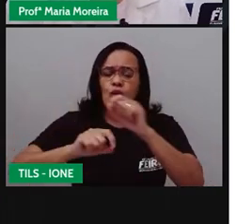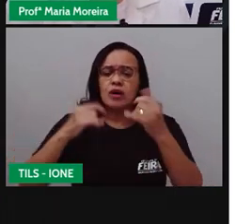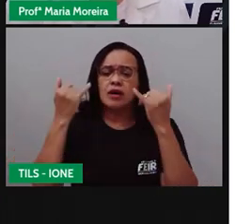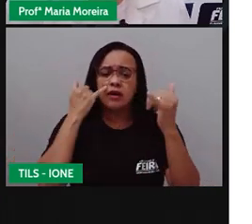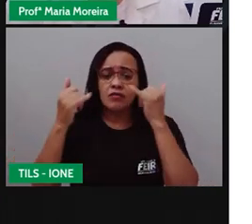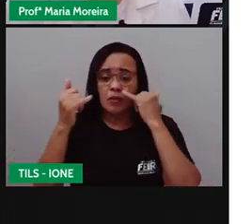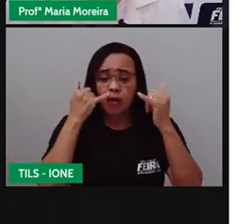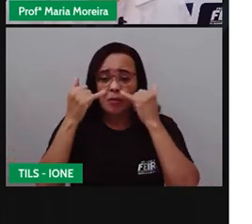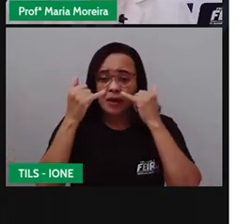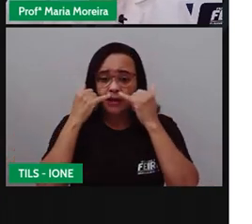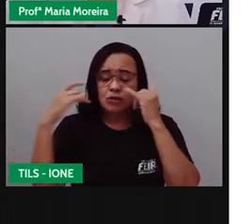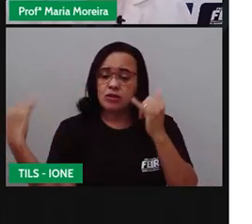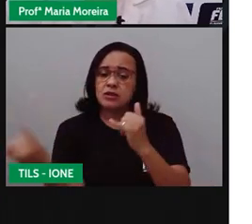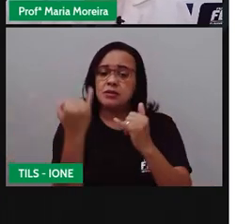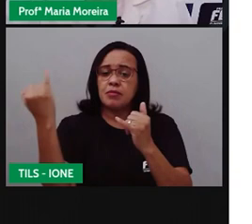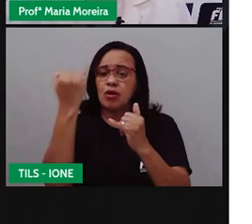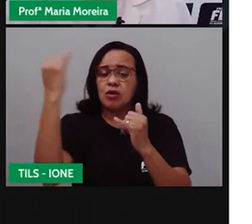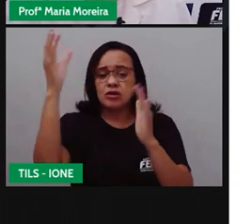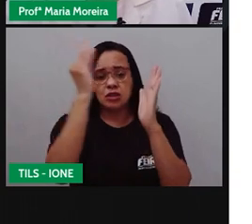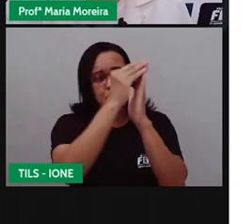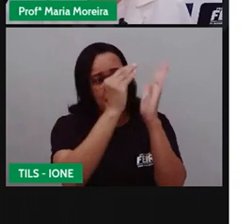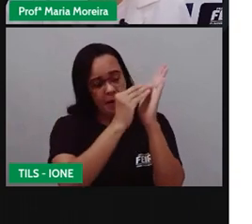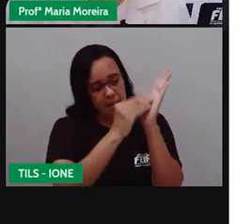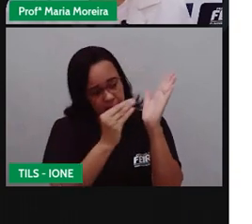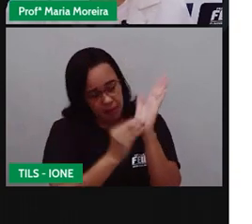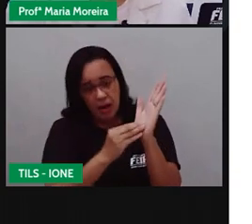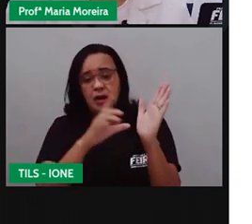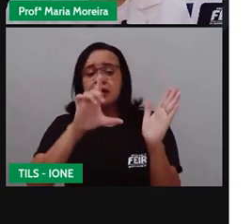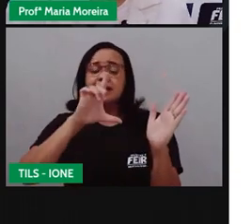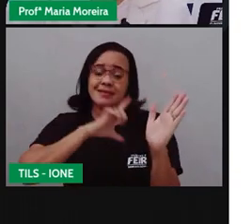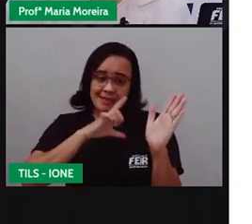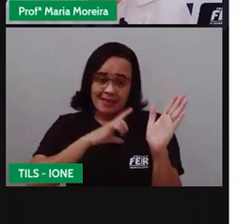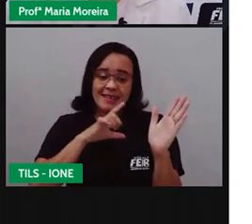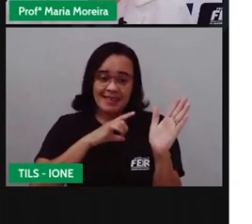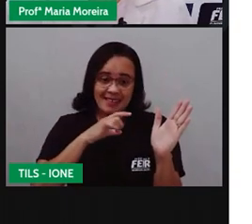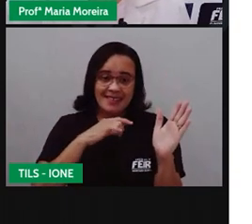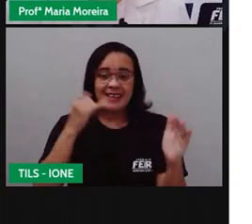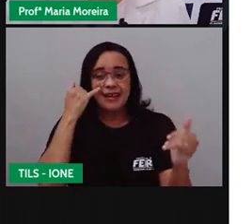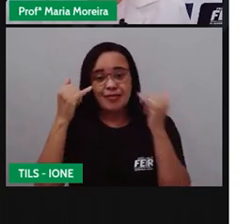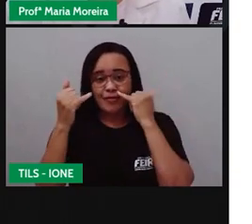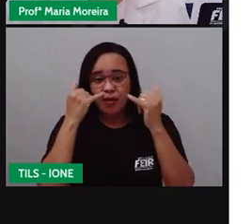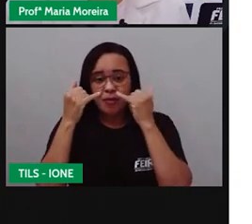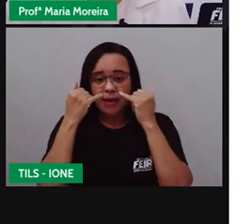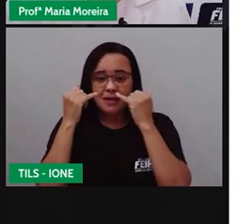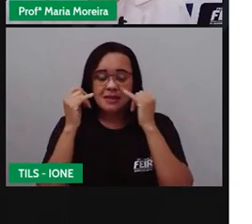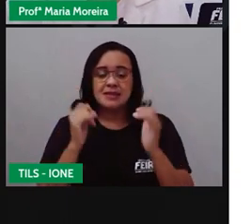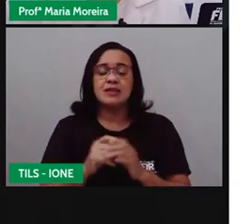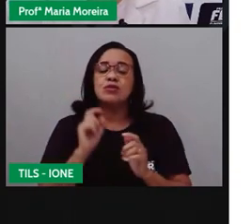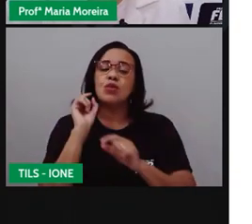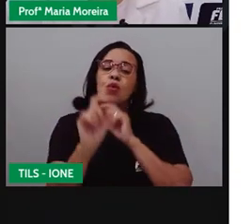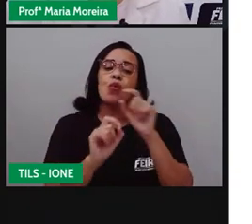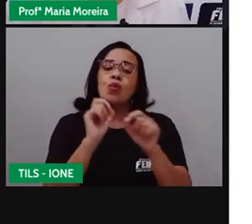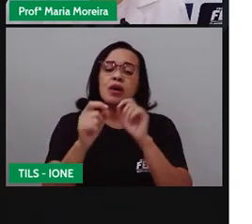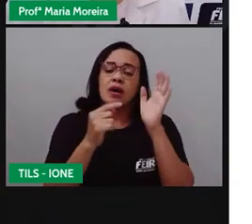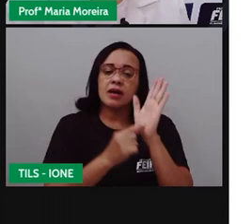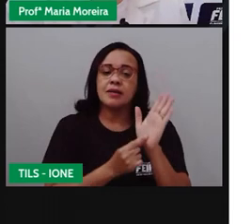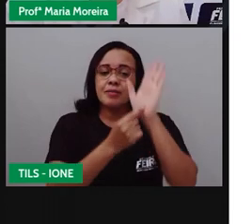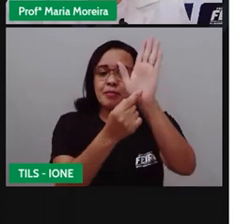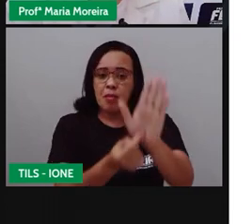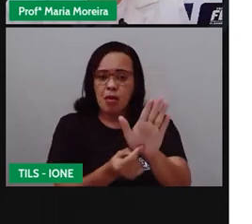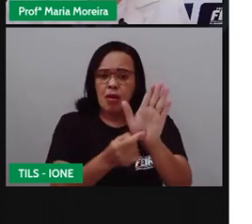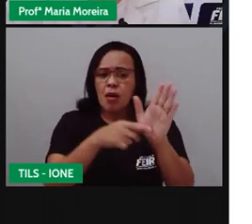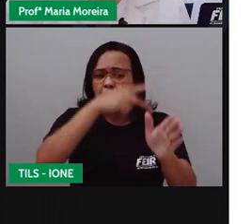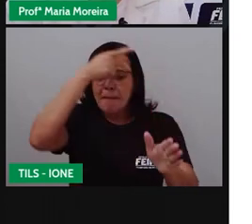e que devem aparecer aonde? Em uma biografia, porque são informações, né, que mostram, ou desculpa, gente, que mostram quem é